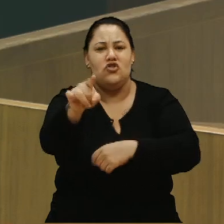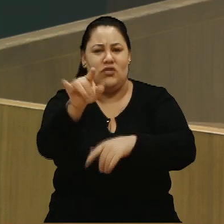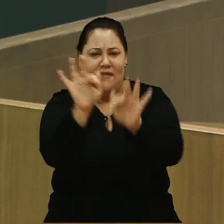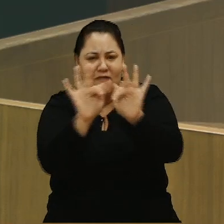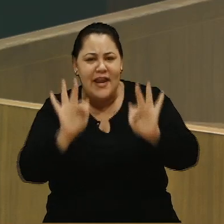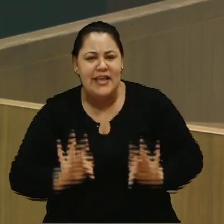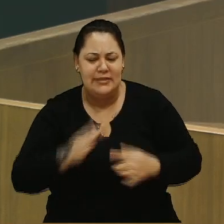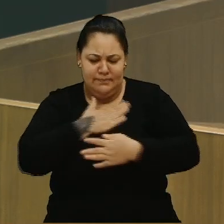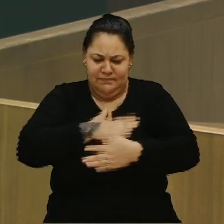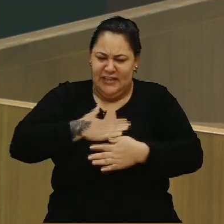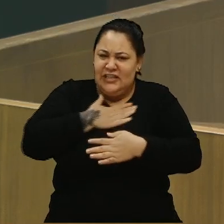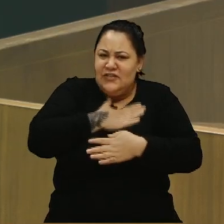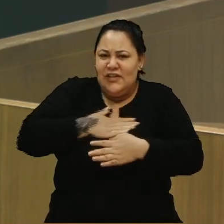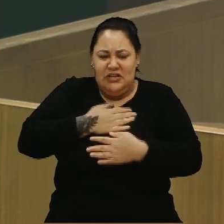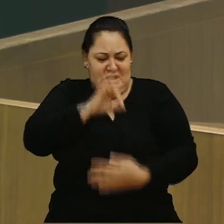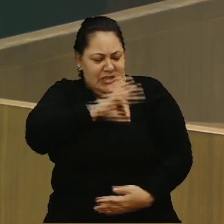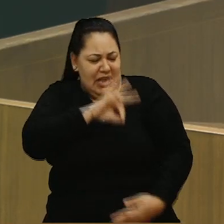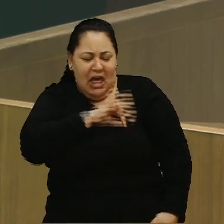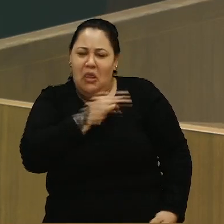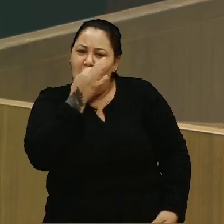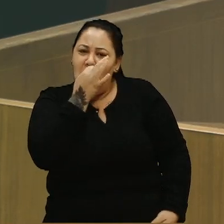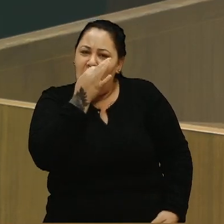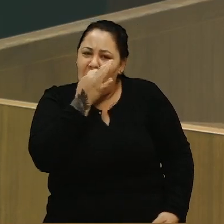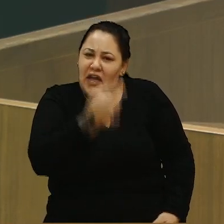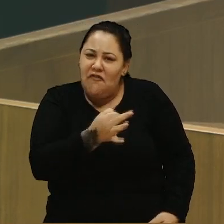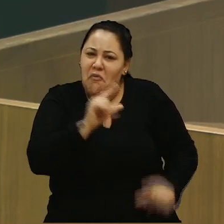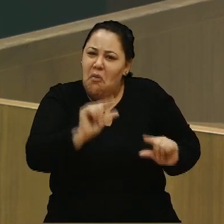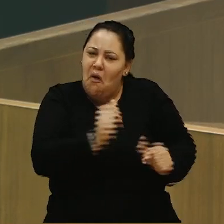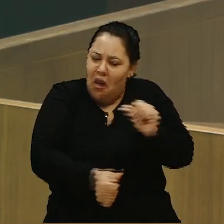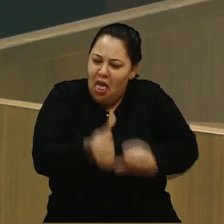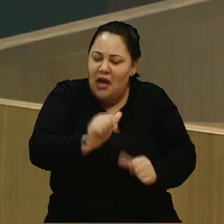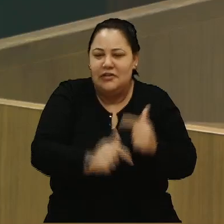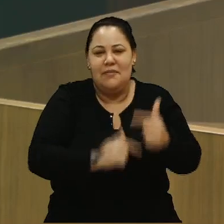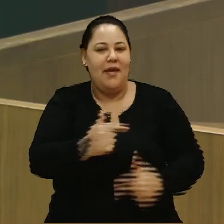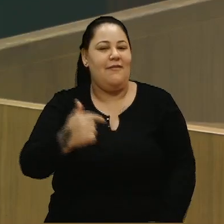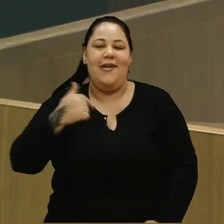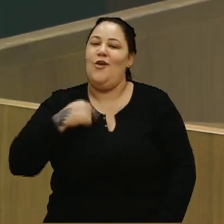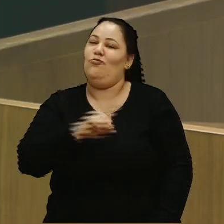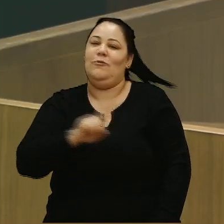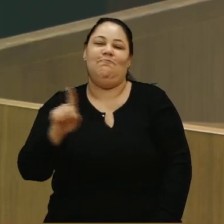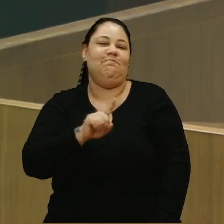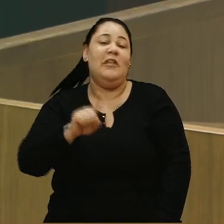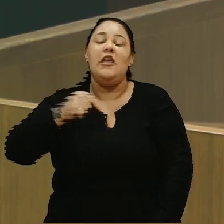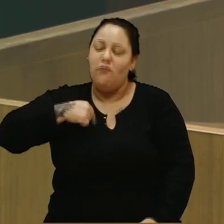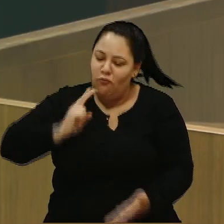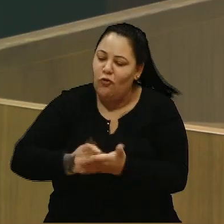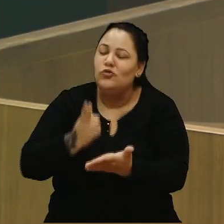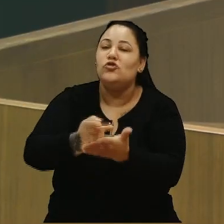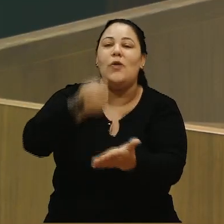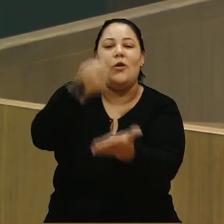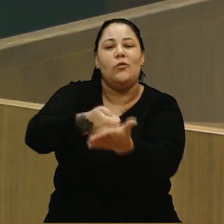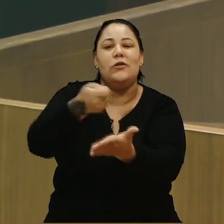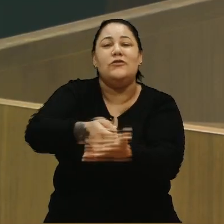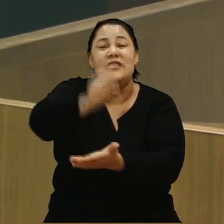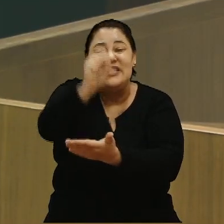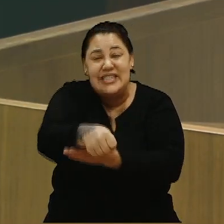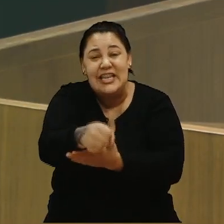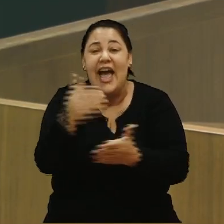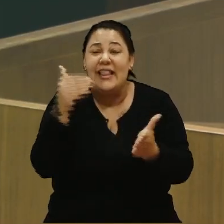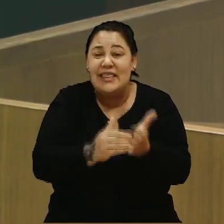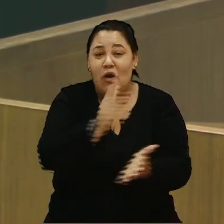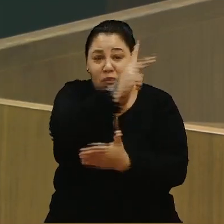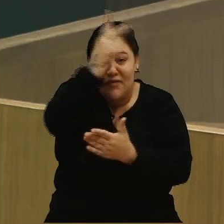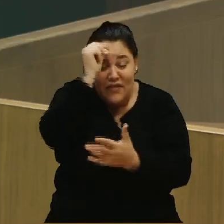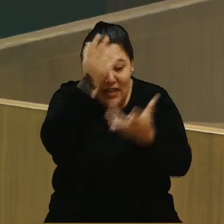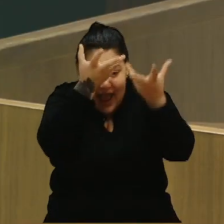contente com o salário baixo e as péssimas condições de trabalho, fique sabendo que eu não estou. E vou lutar e continuar lutando até que o prefeito se